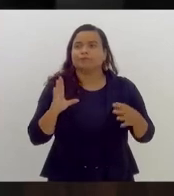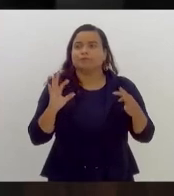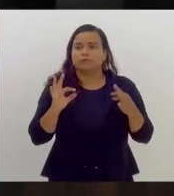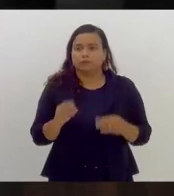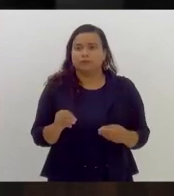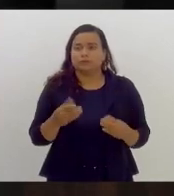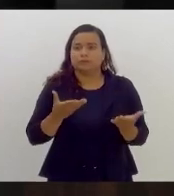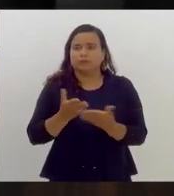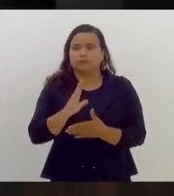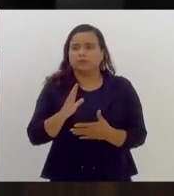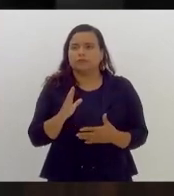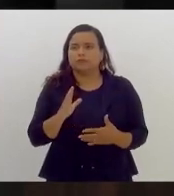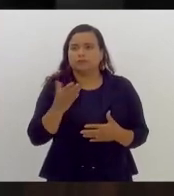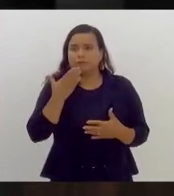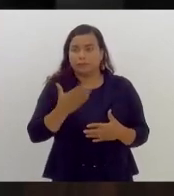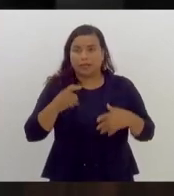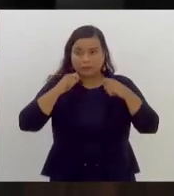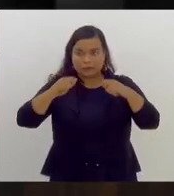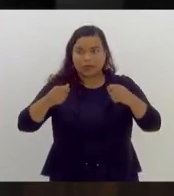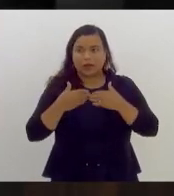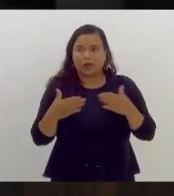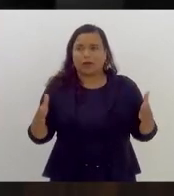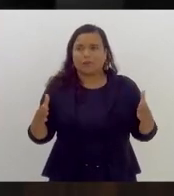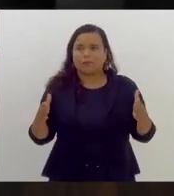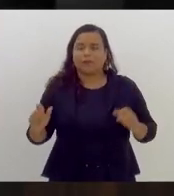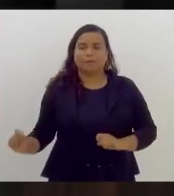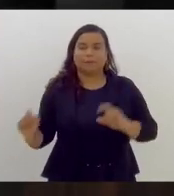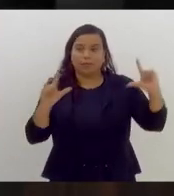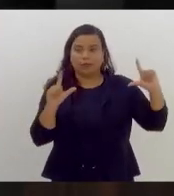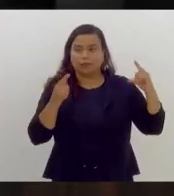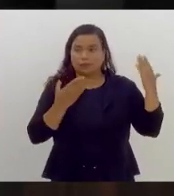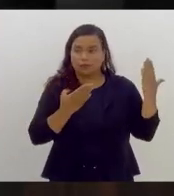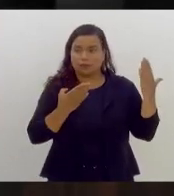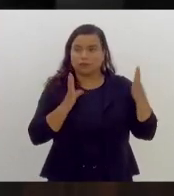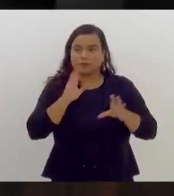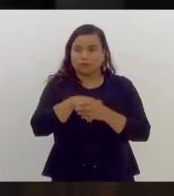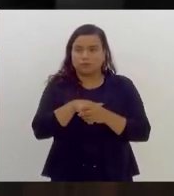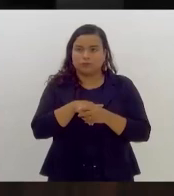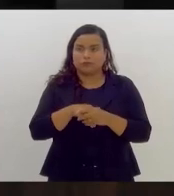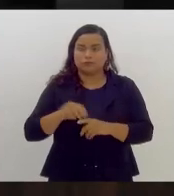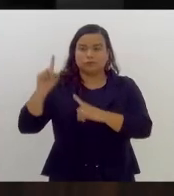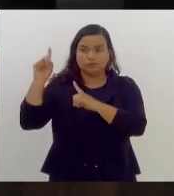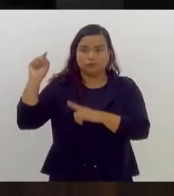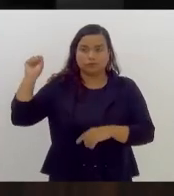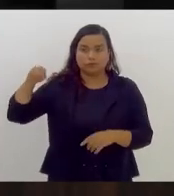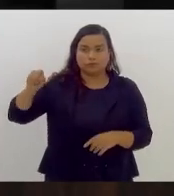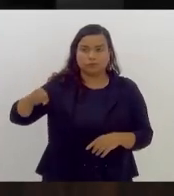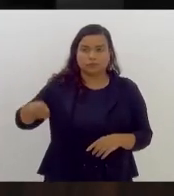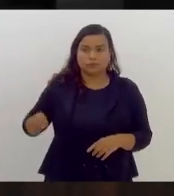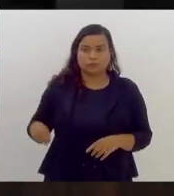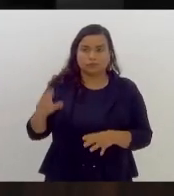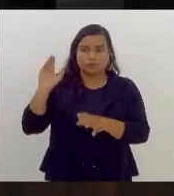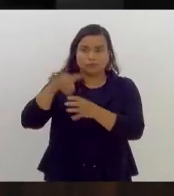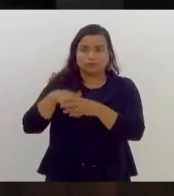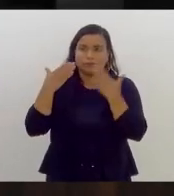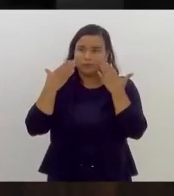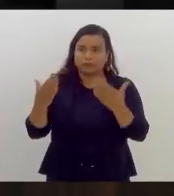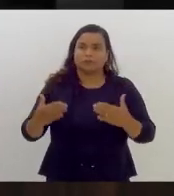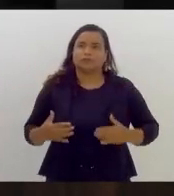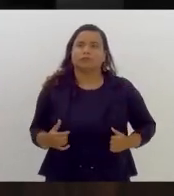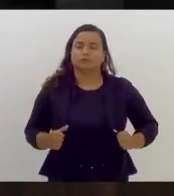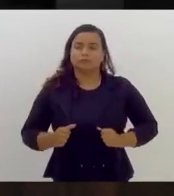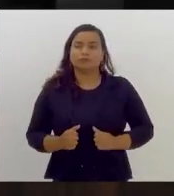aprovado. Peço a assessoria para que possa abrir o painel e vamos votar sim, sim ao destaque.